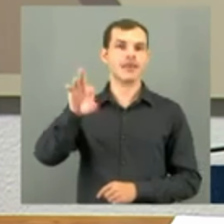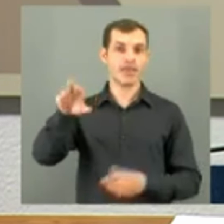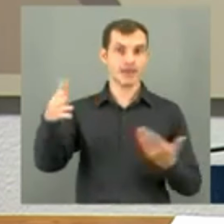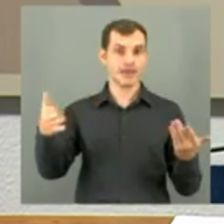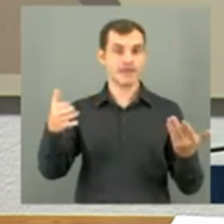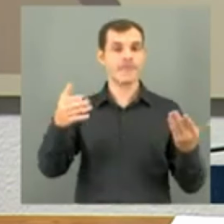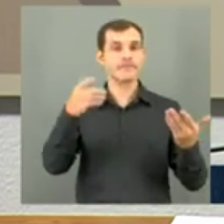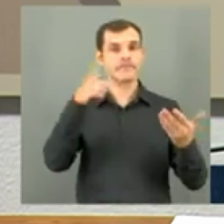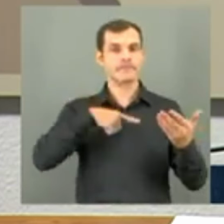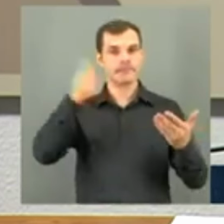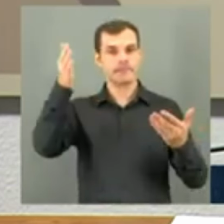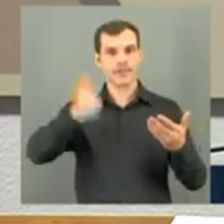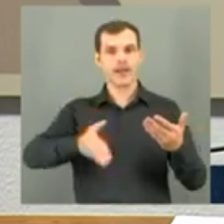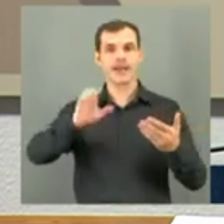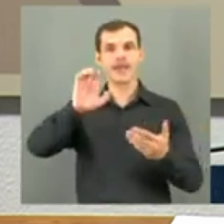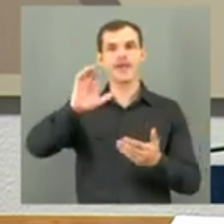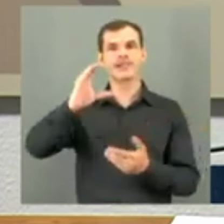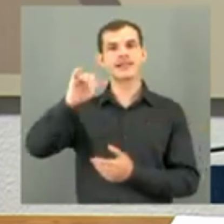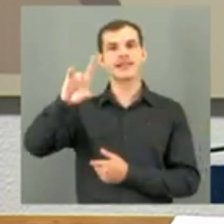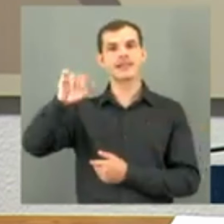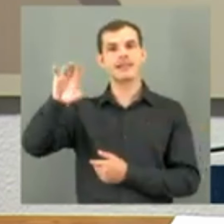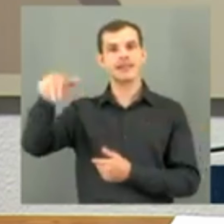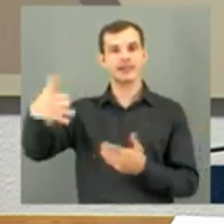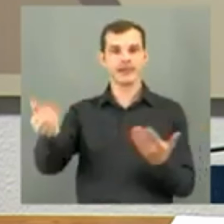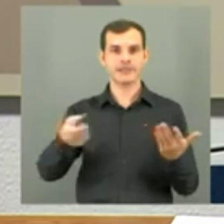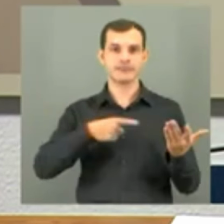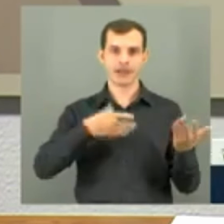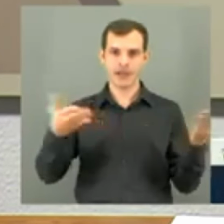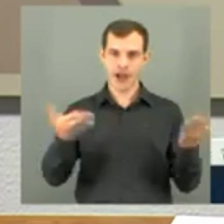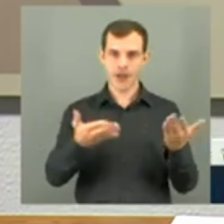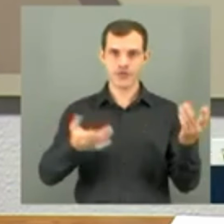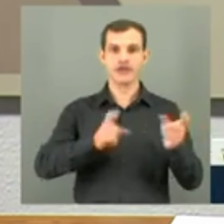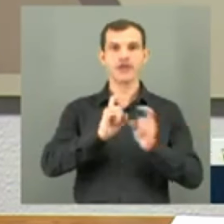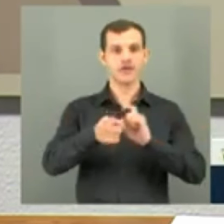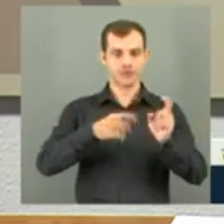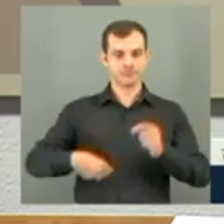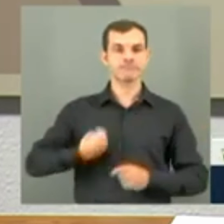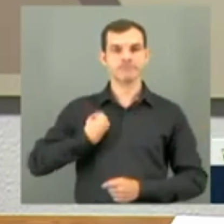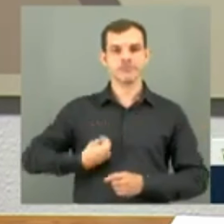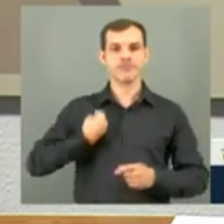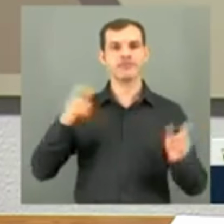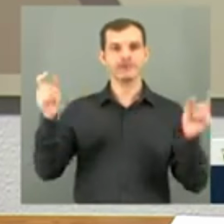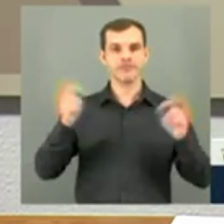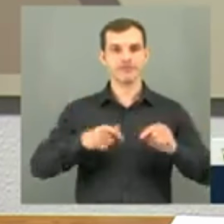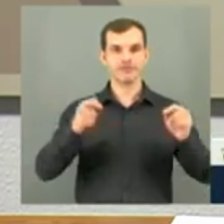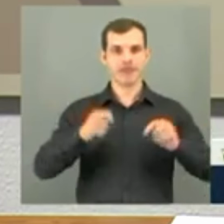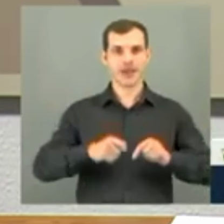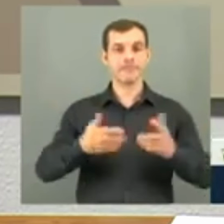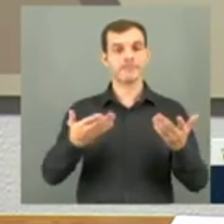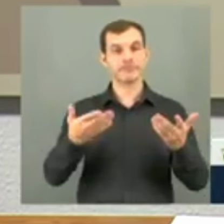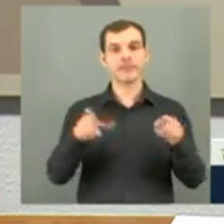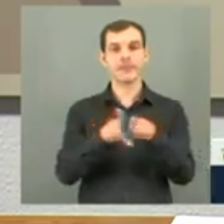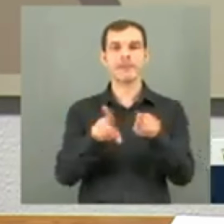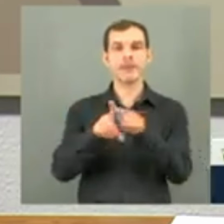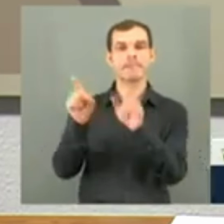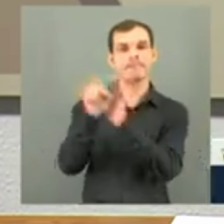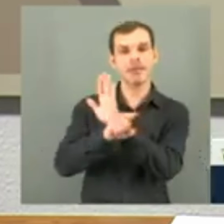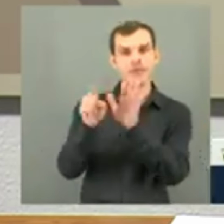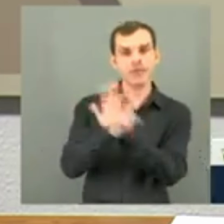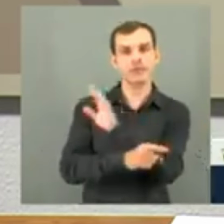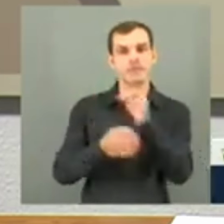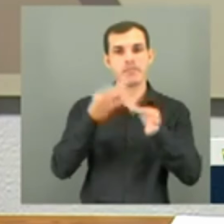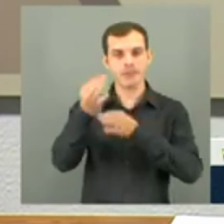www.senado.leg.br/e-cidadania, que transmitirá ao vivo a presente reunião e possibilitará o recebimento de perguntas e comentários